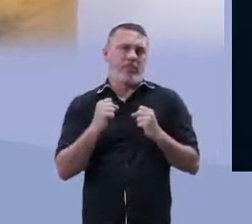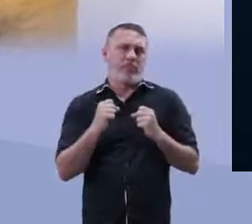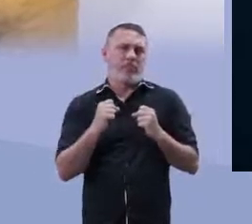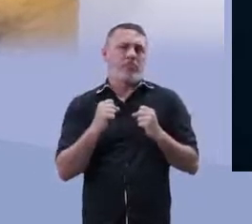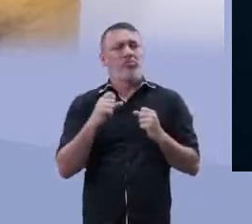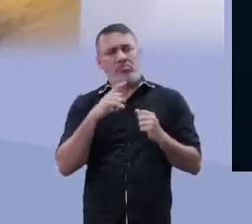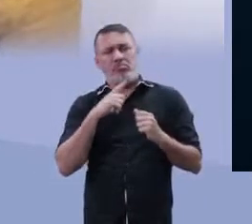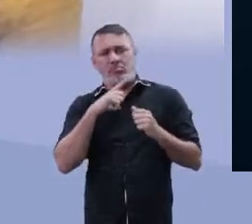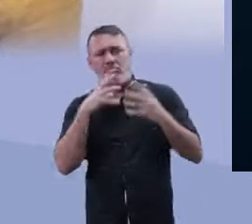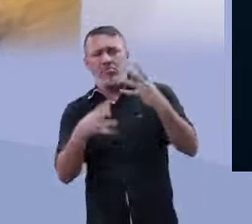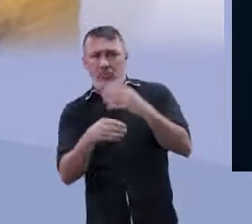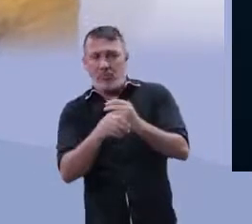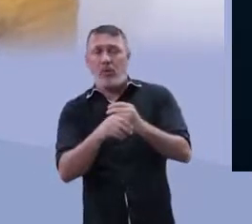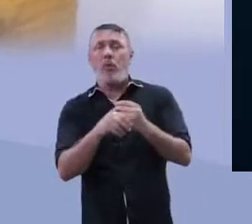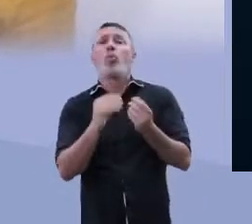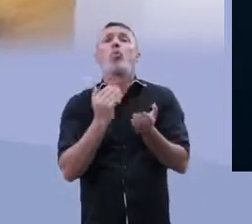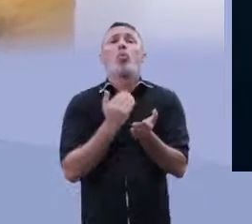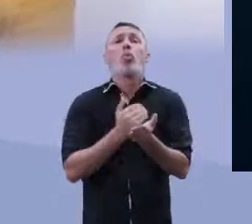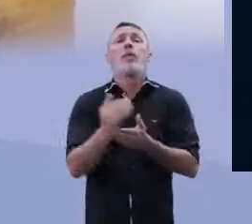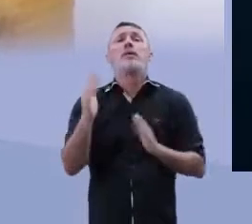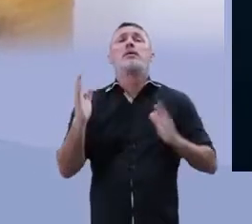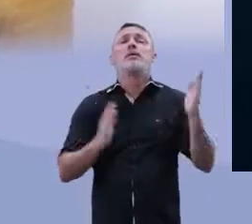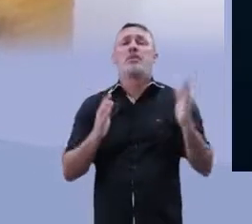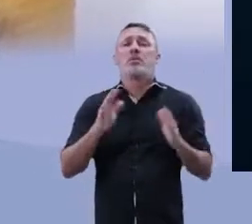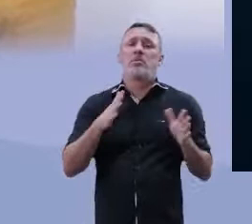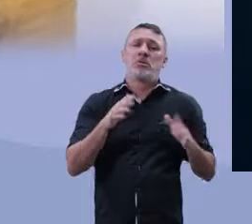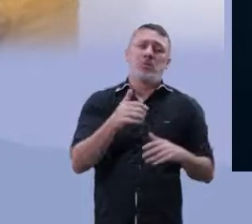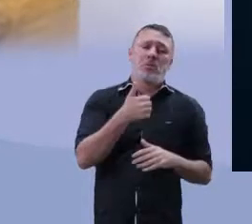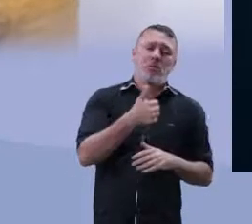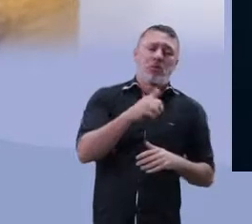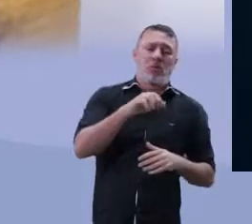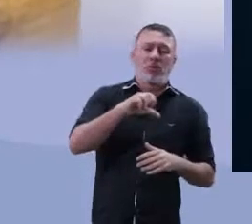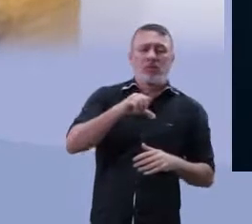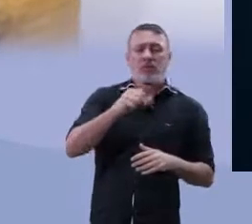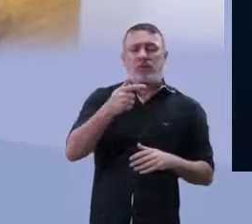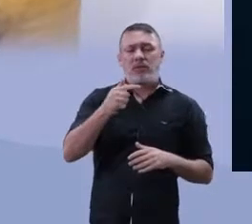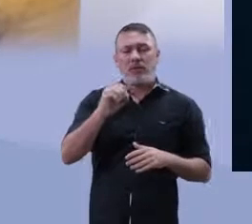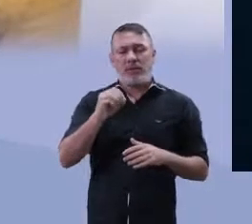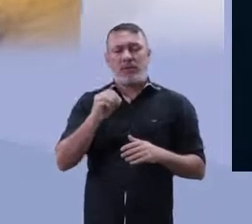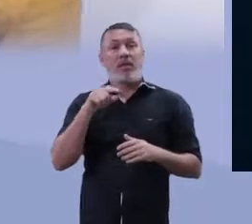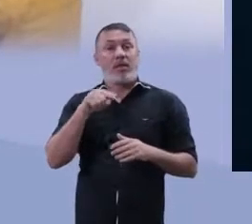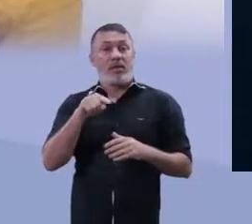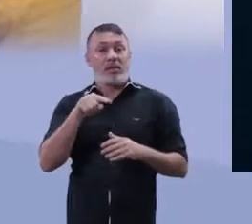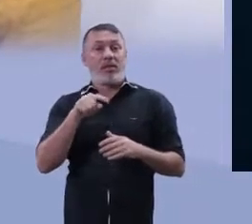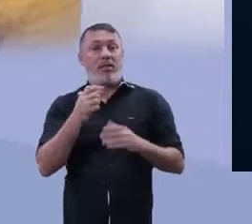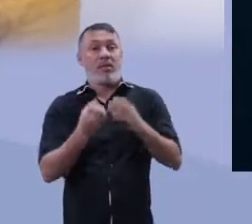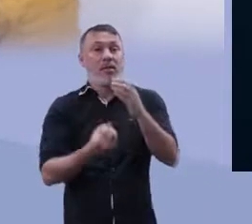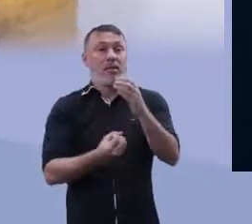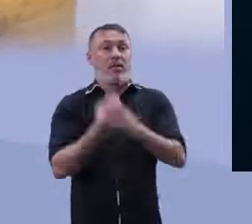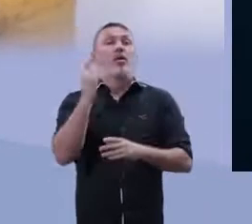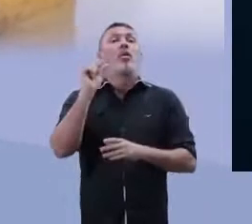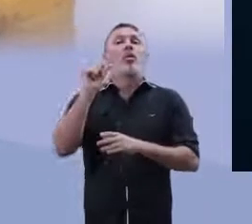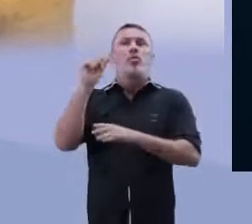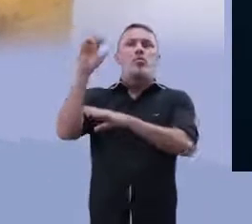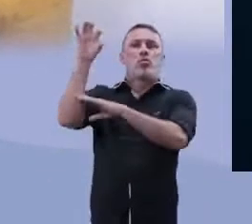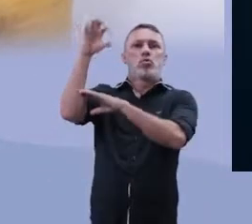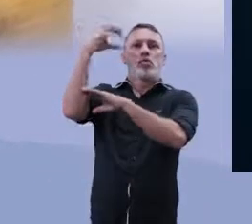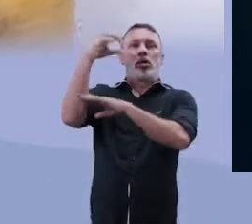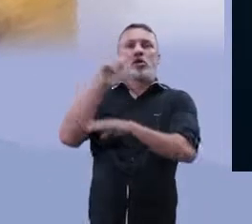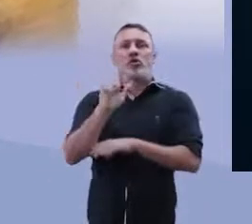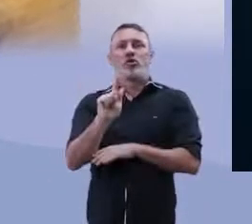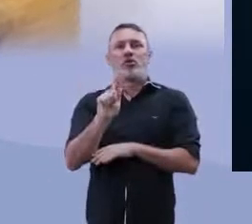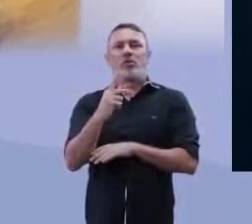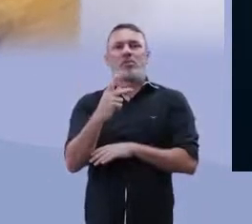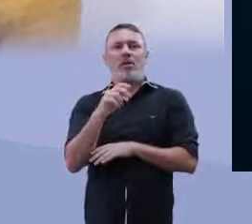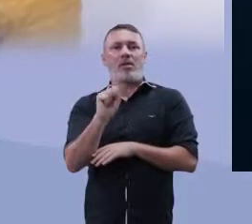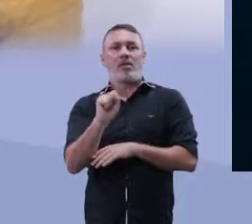podemos colocar o seu marco inicial a partir da década de 70, onde, né, a tecnologia via satélite, o sistema